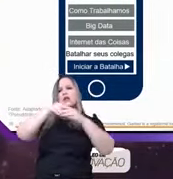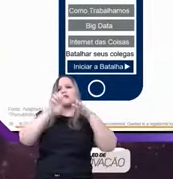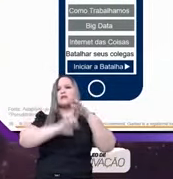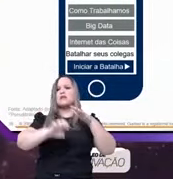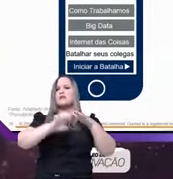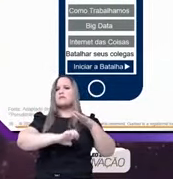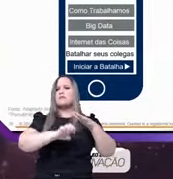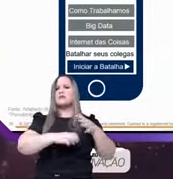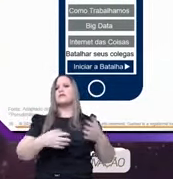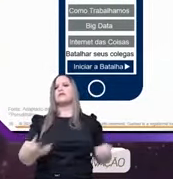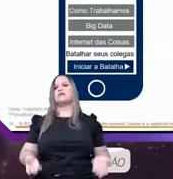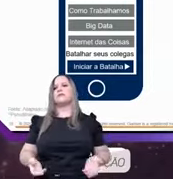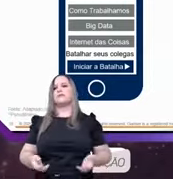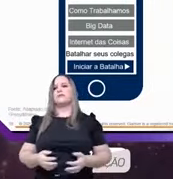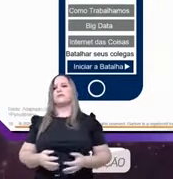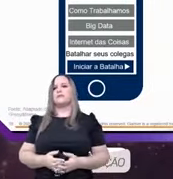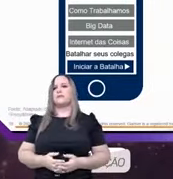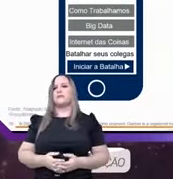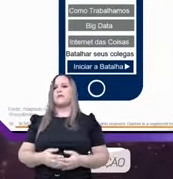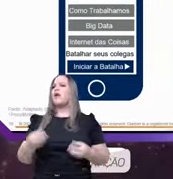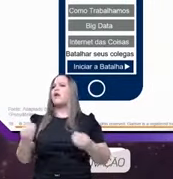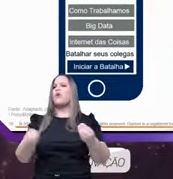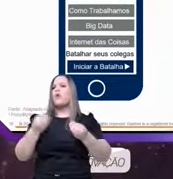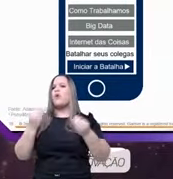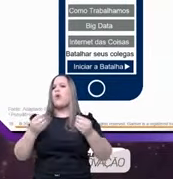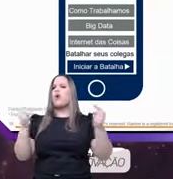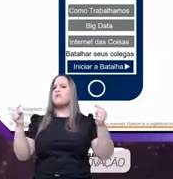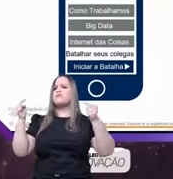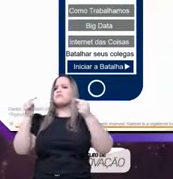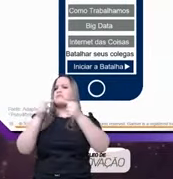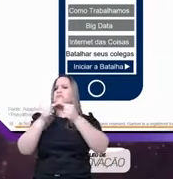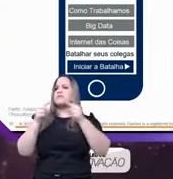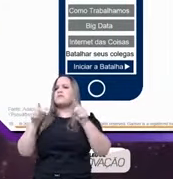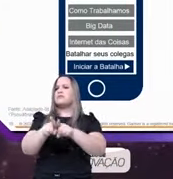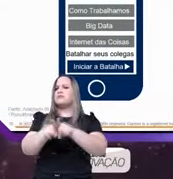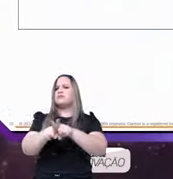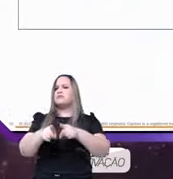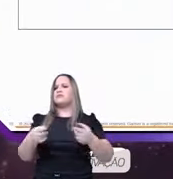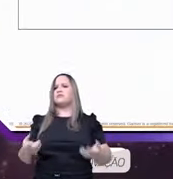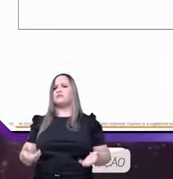empresa pública. Como é que eu posso aplicar também